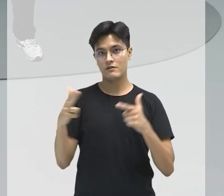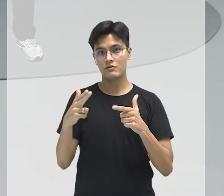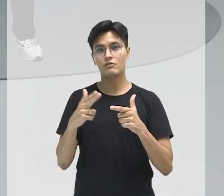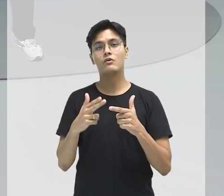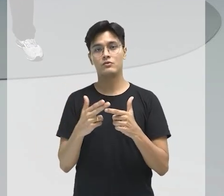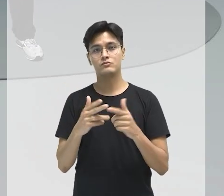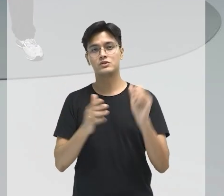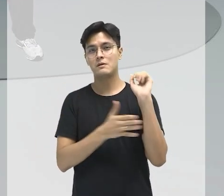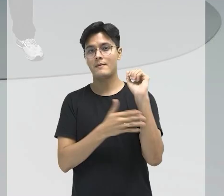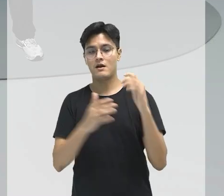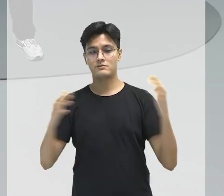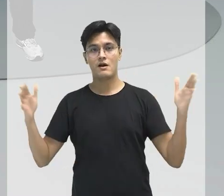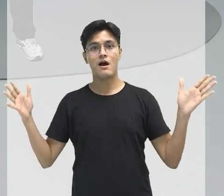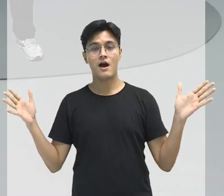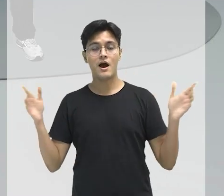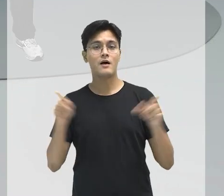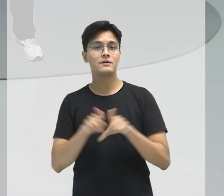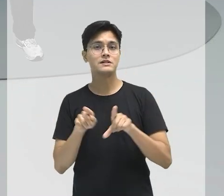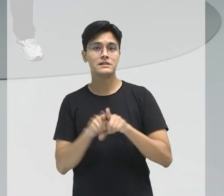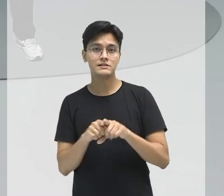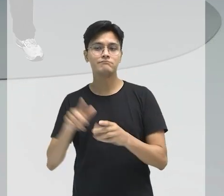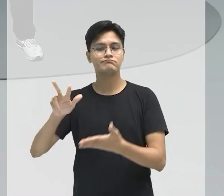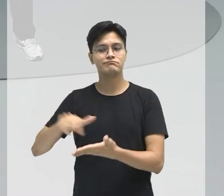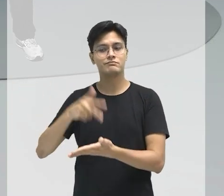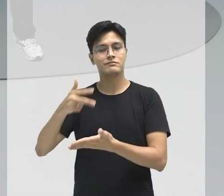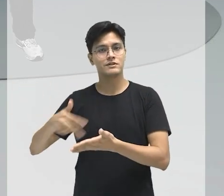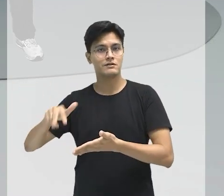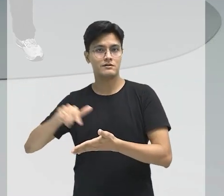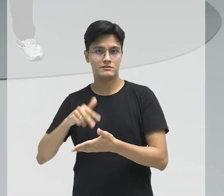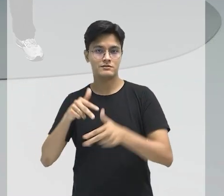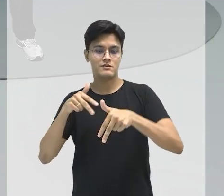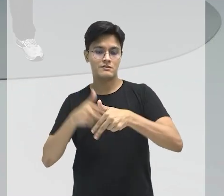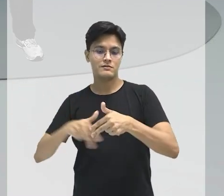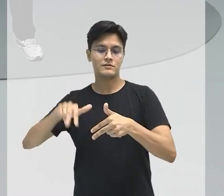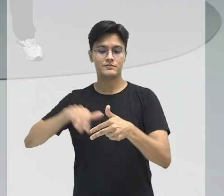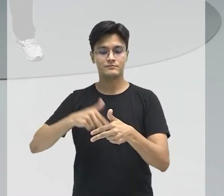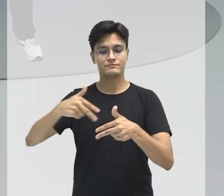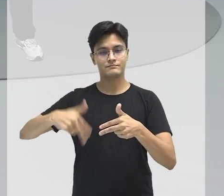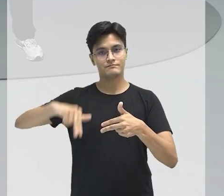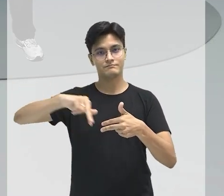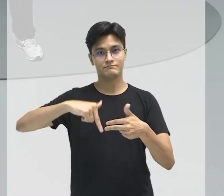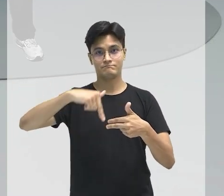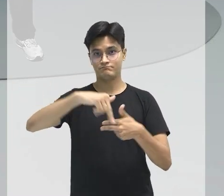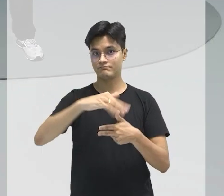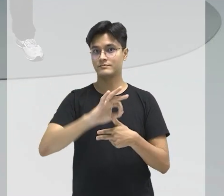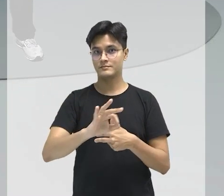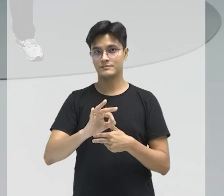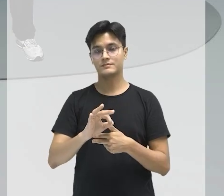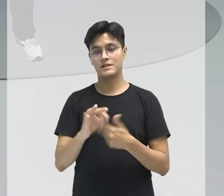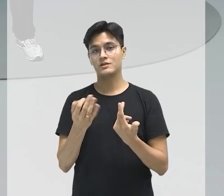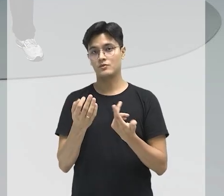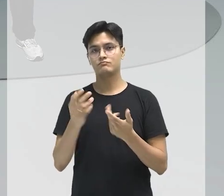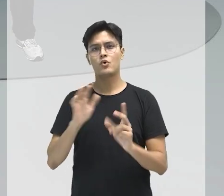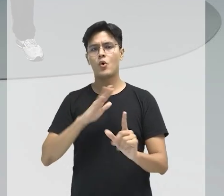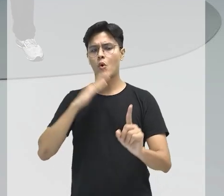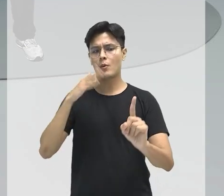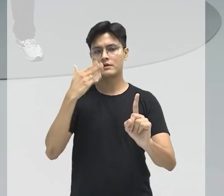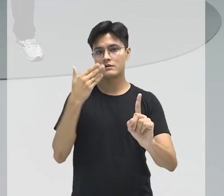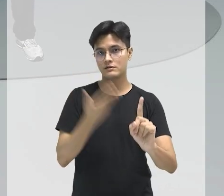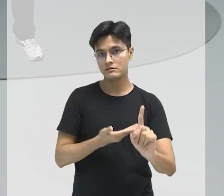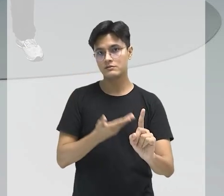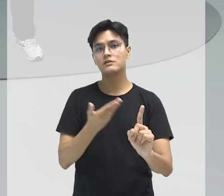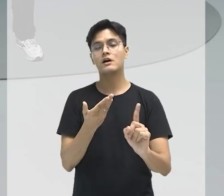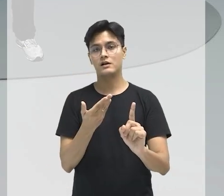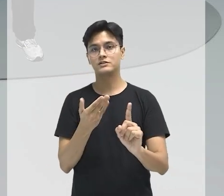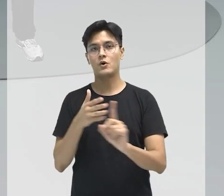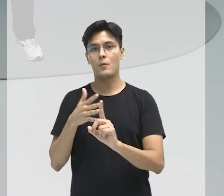em homenagem a quem? Olha aí, ó, nesse evento aí, e já vão fazer homenagem a quem? Ao pirarucu, em torno